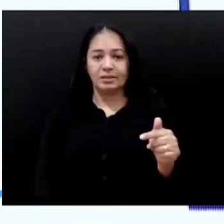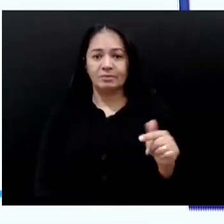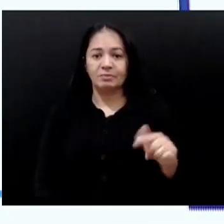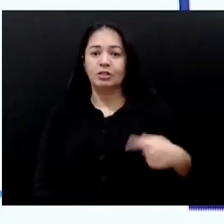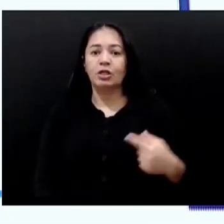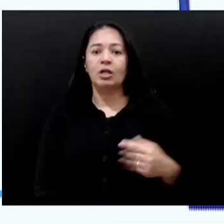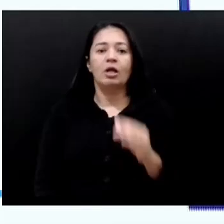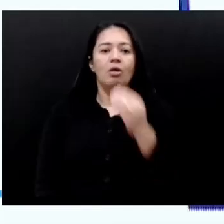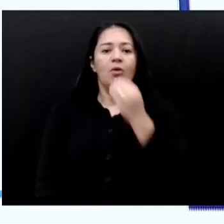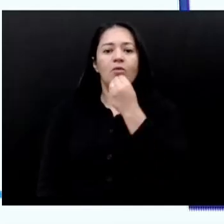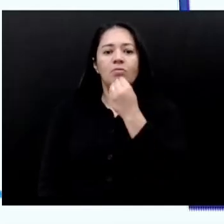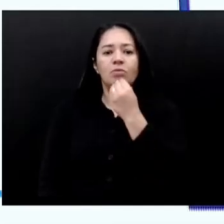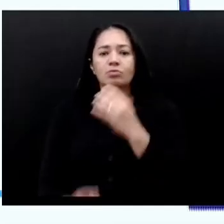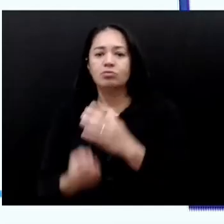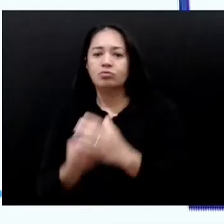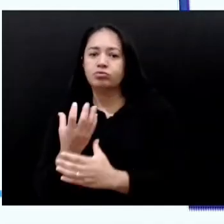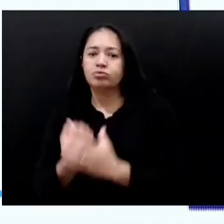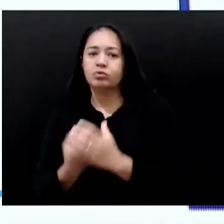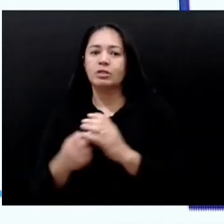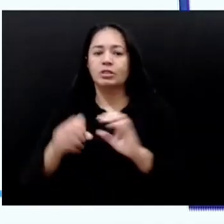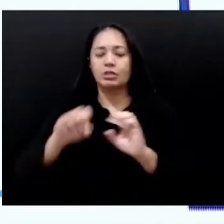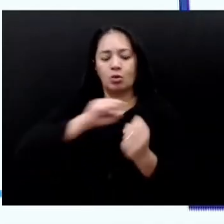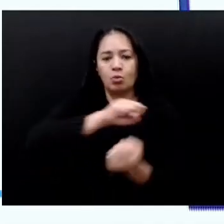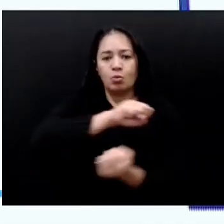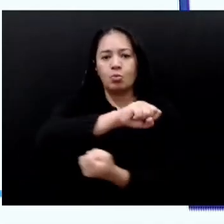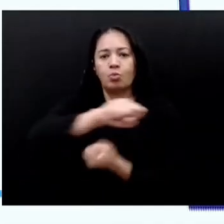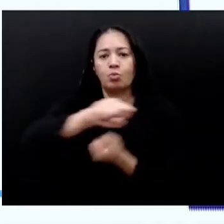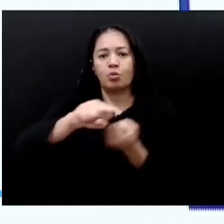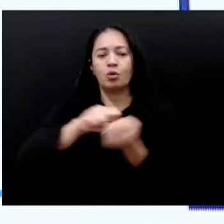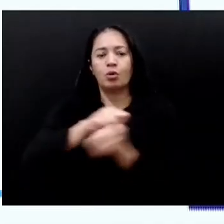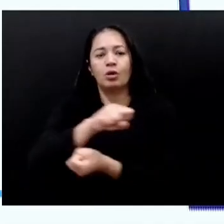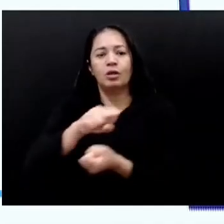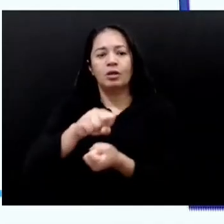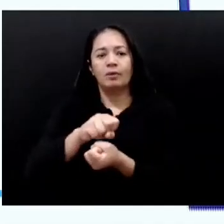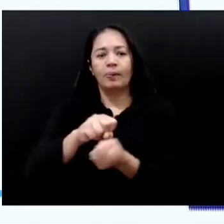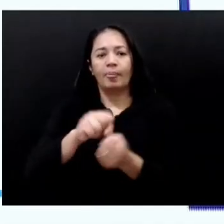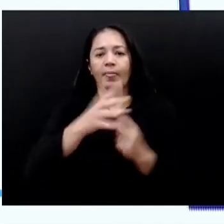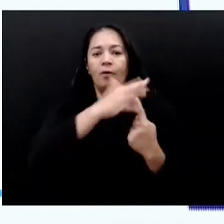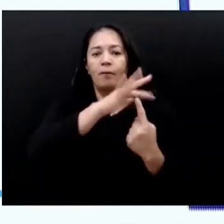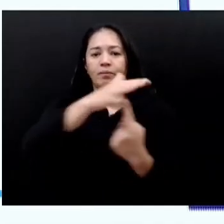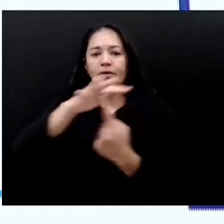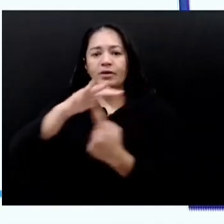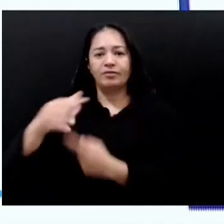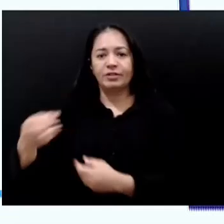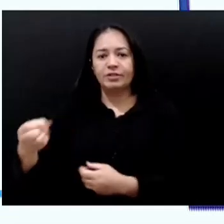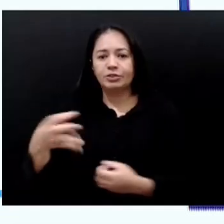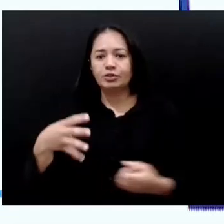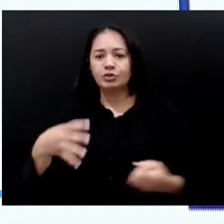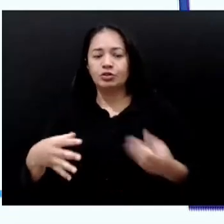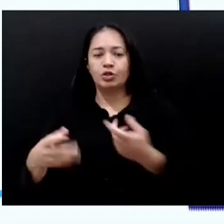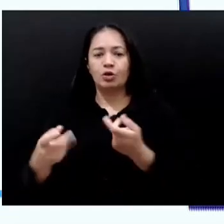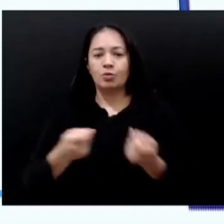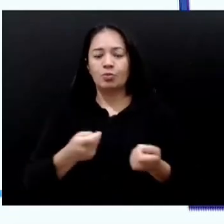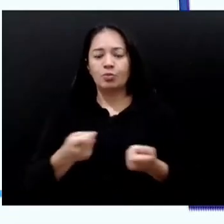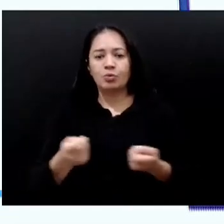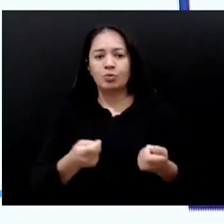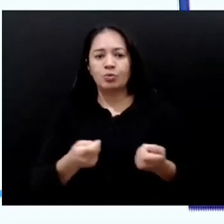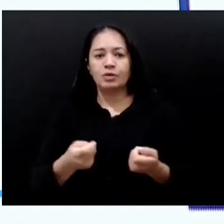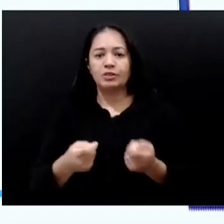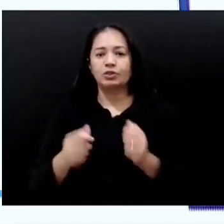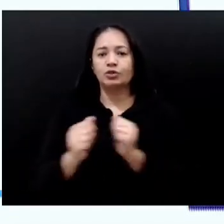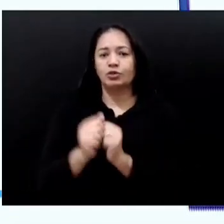um ecossistema, né, que é uma feira de inovação ao comando do prefeito Dário